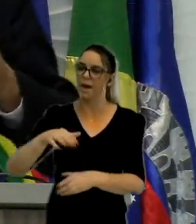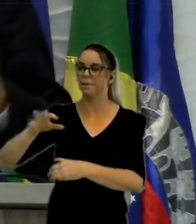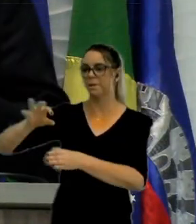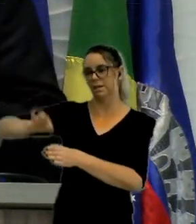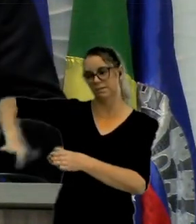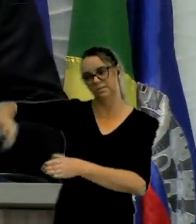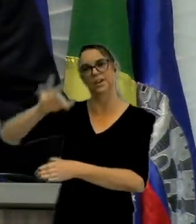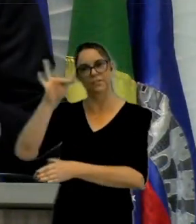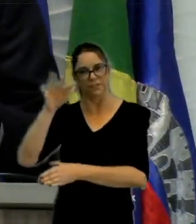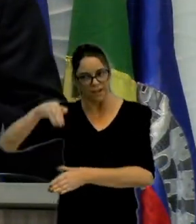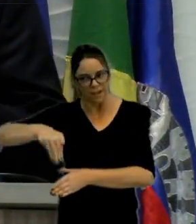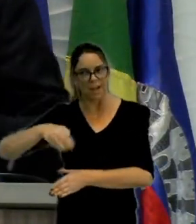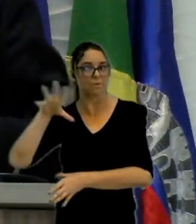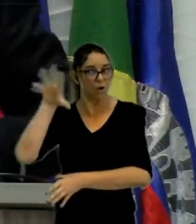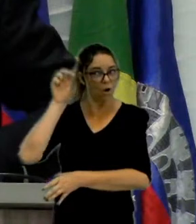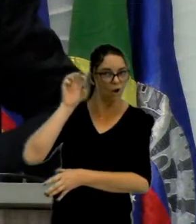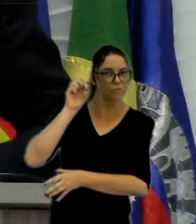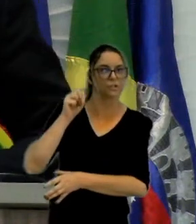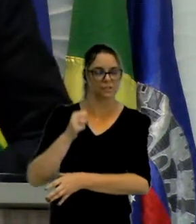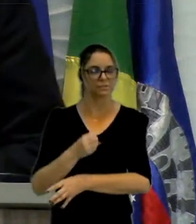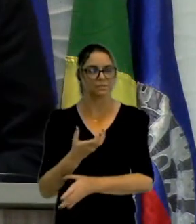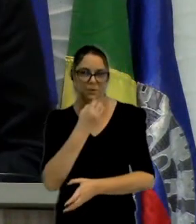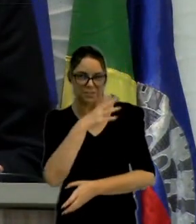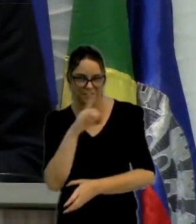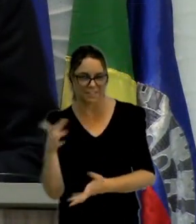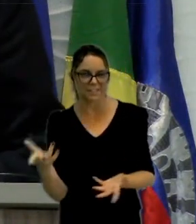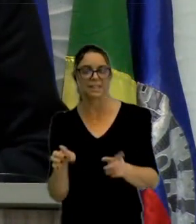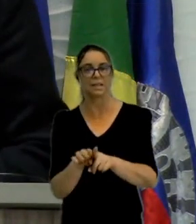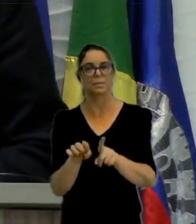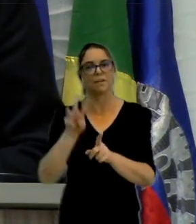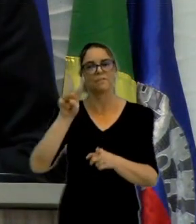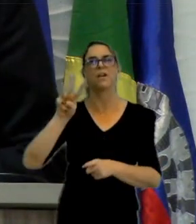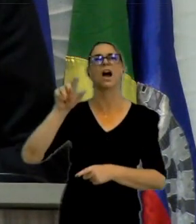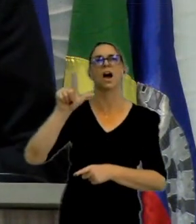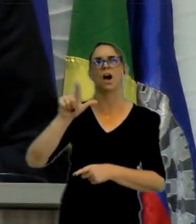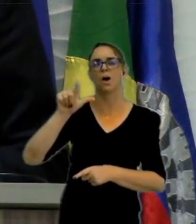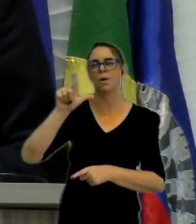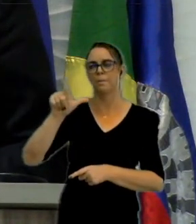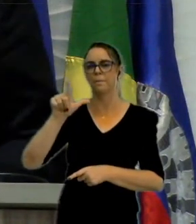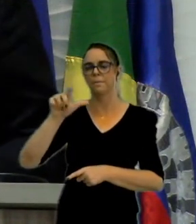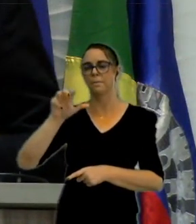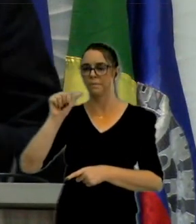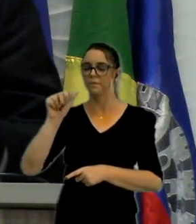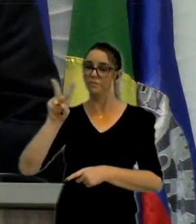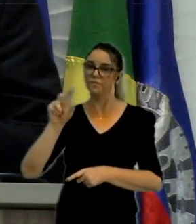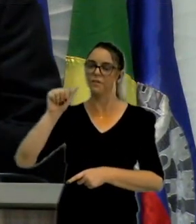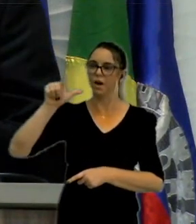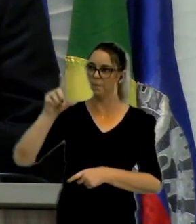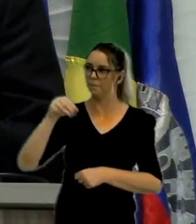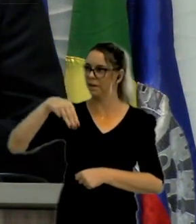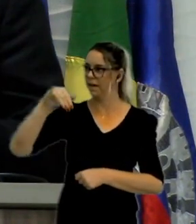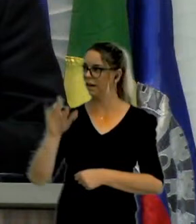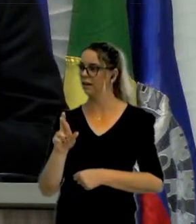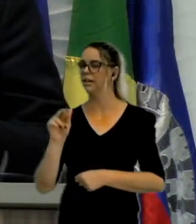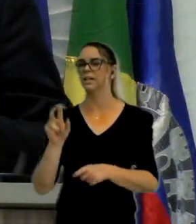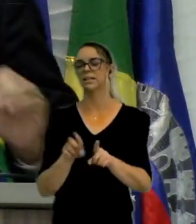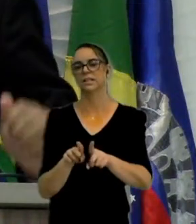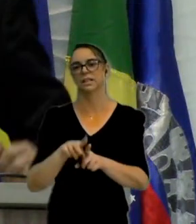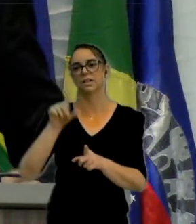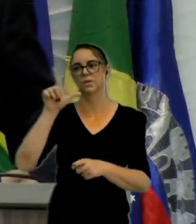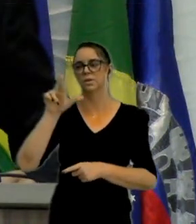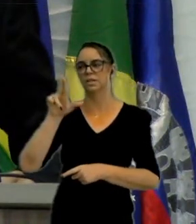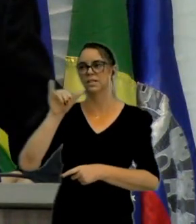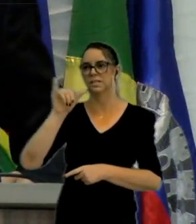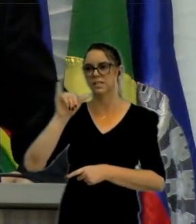aqui que está hoje na Casa do Povo, a Valmir da Agroval, a Alipo Costa, da Granja Costa, Lisandro Vilela,